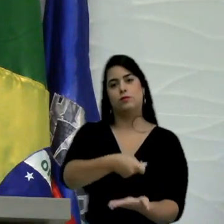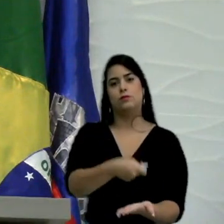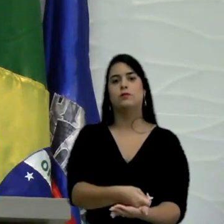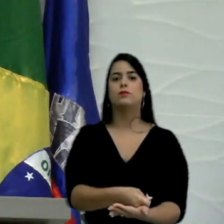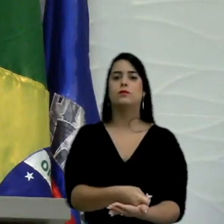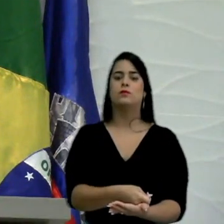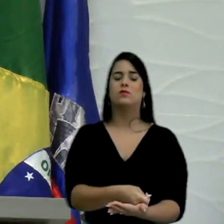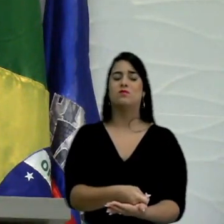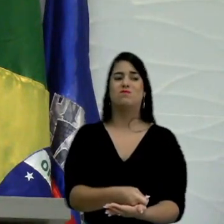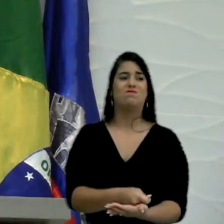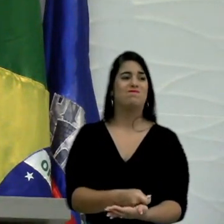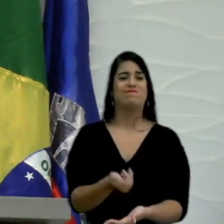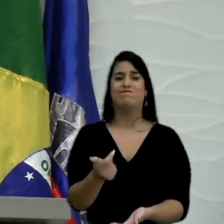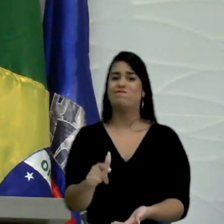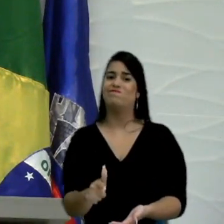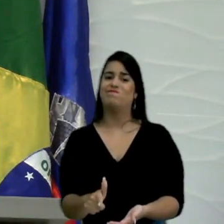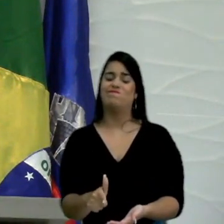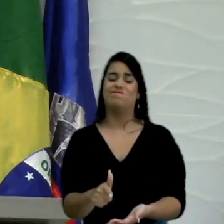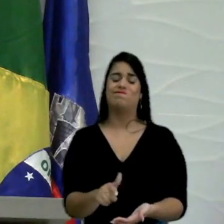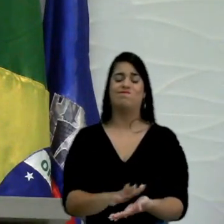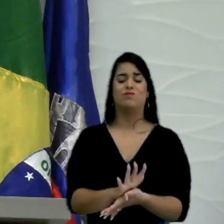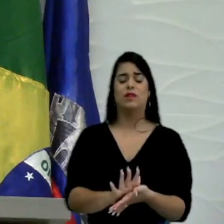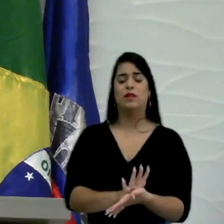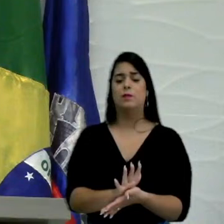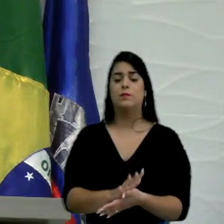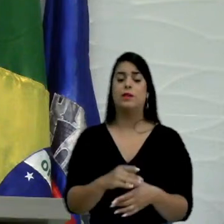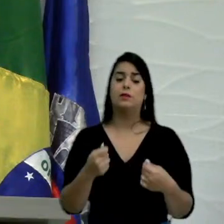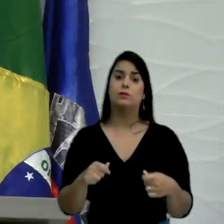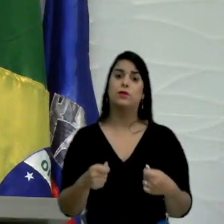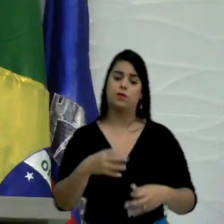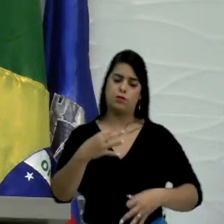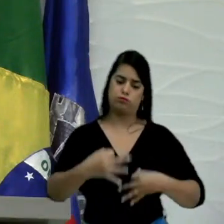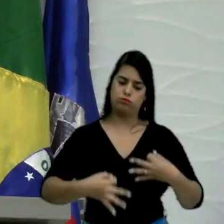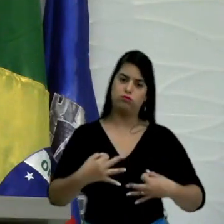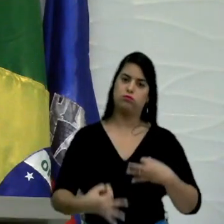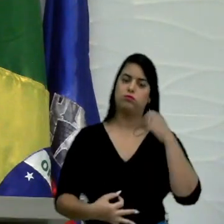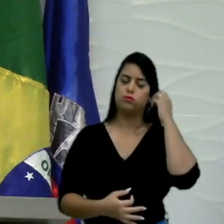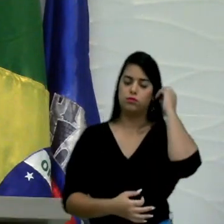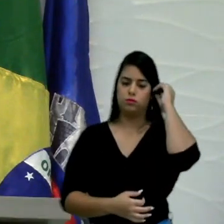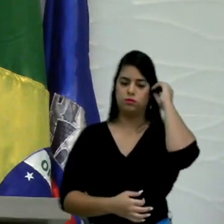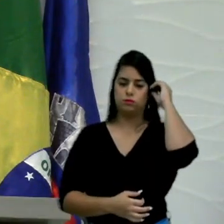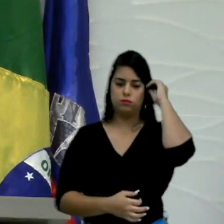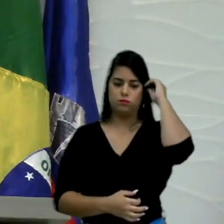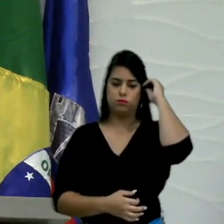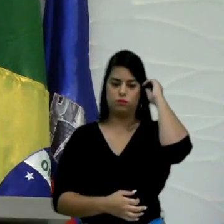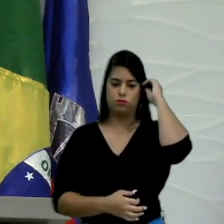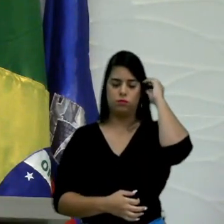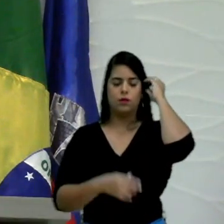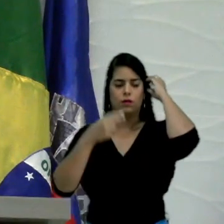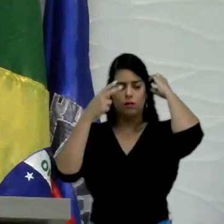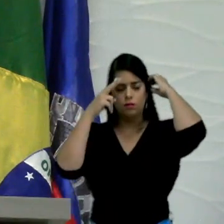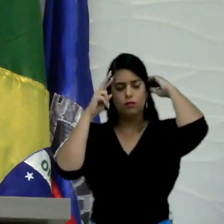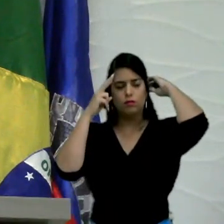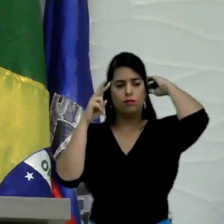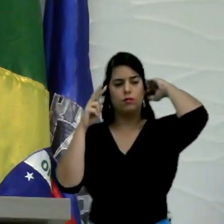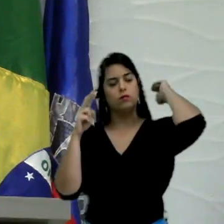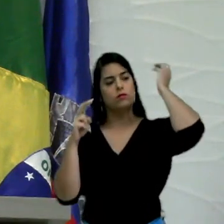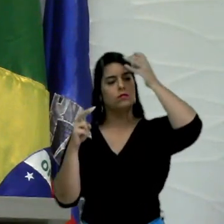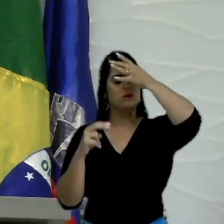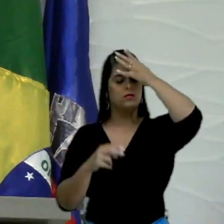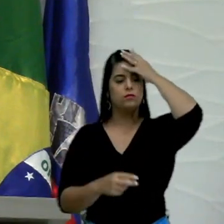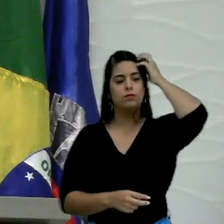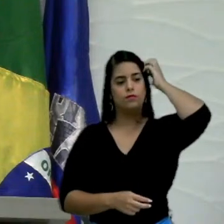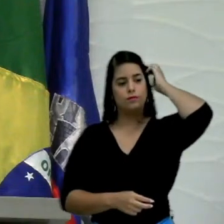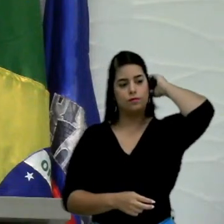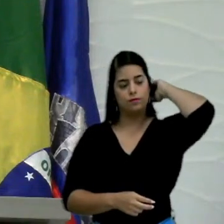mais surtir efeito à Compesa. Nós temos que entrar com ações. Eu tenho aqui me recordado que em legislatura